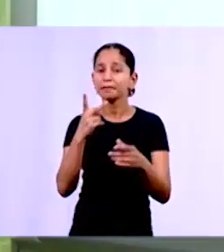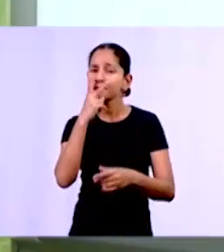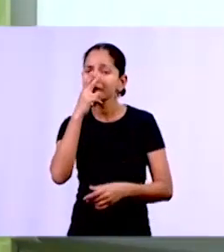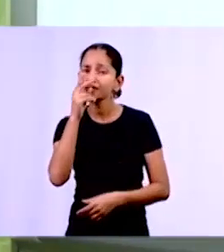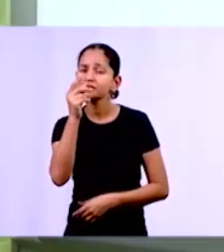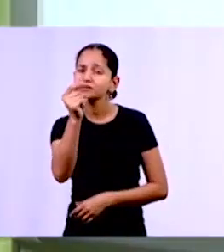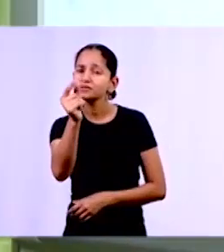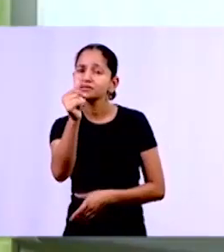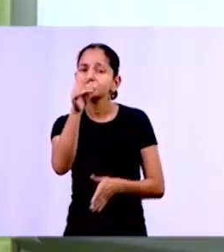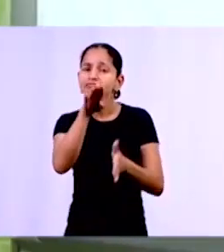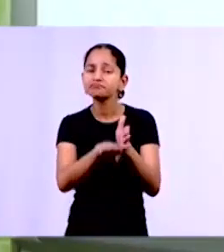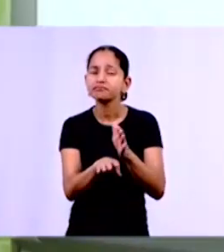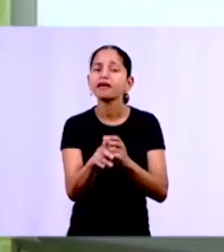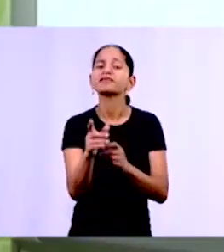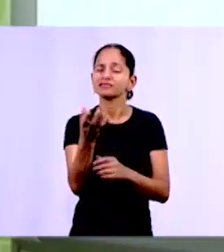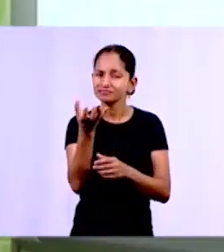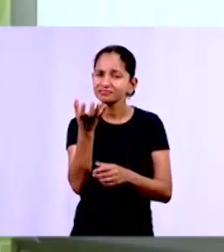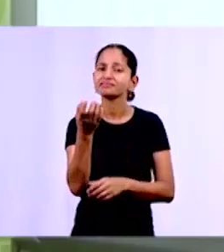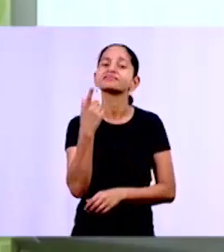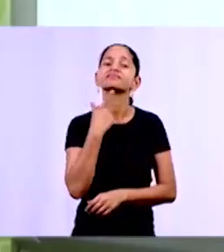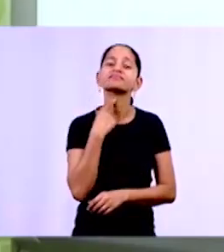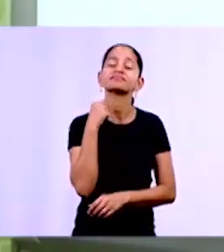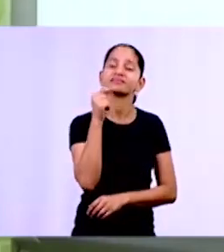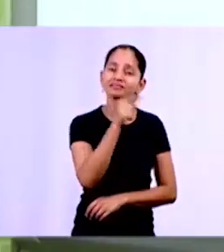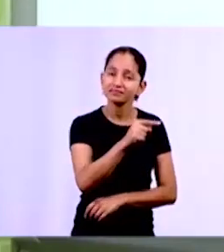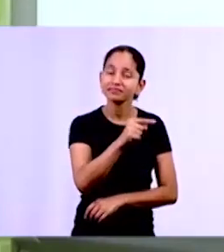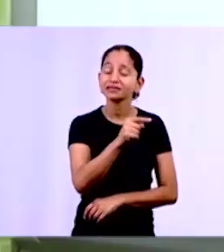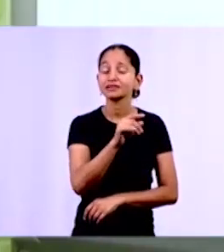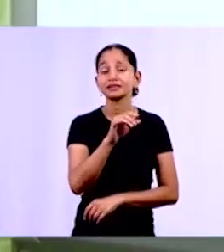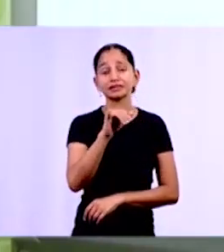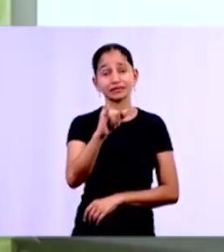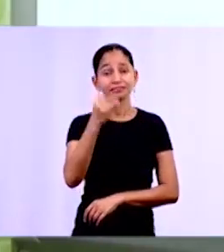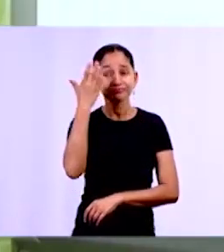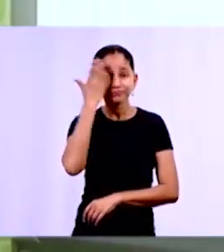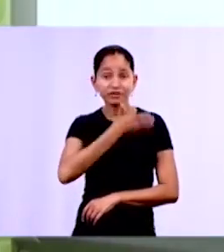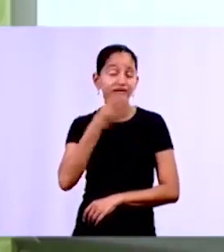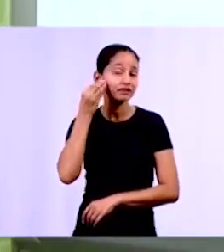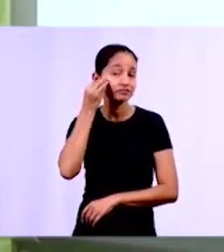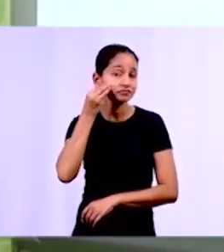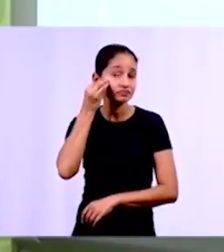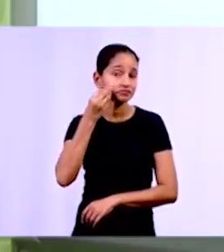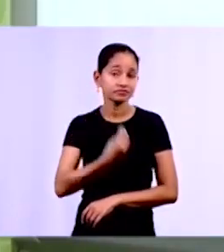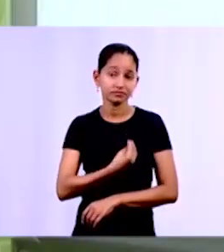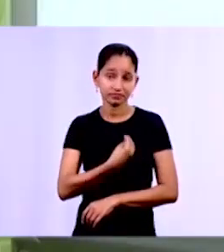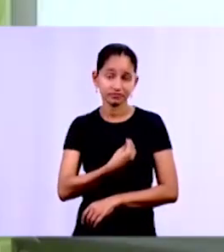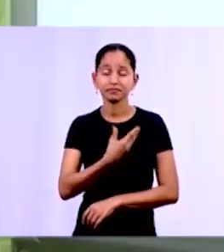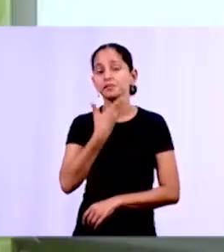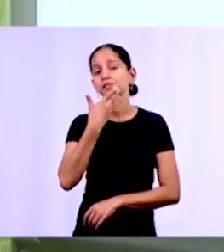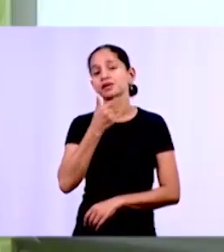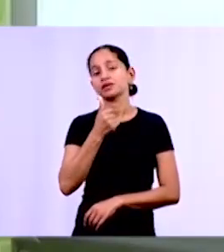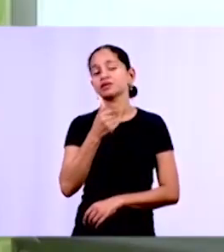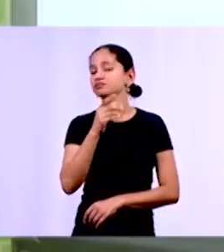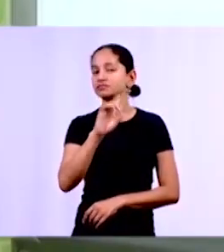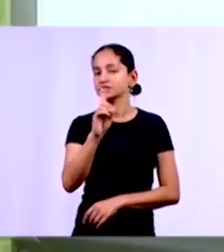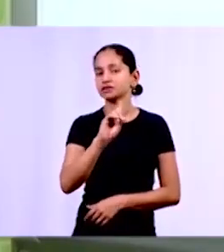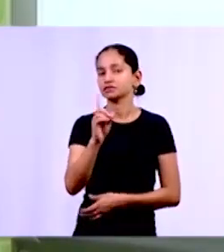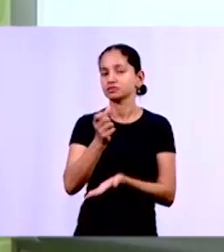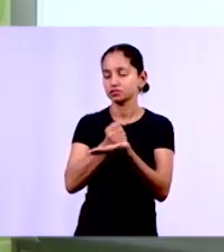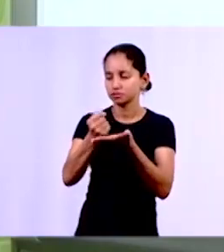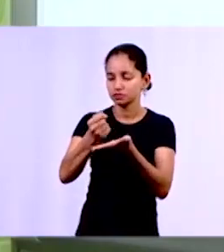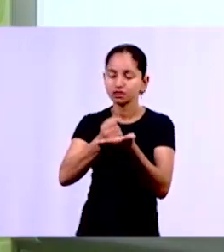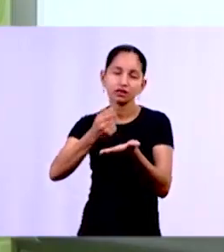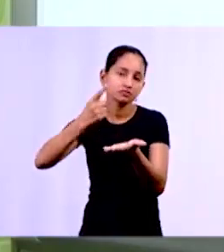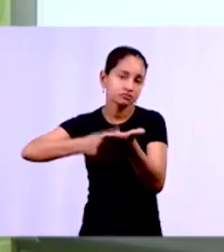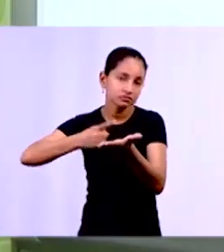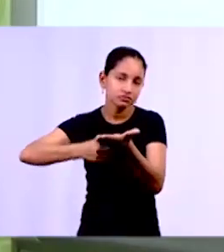barata, é só comprar um computador e instalar na empresa, só que comprovadamente é mais barato você terceirizar esse serviço. Em vez de você comprar um computador